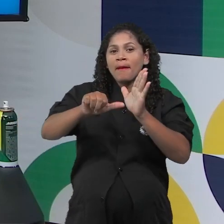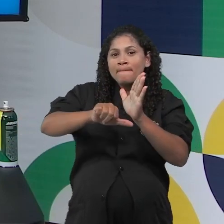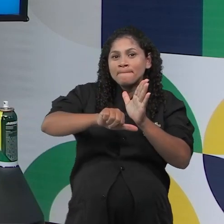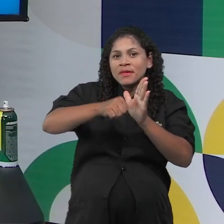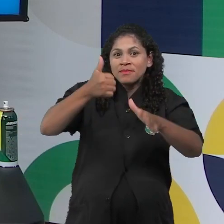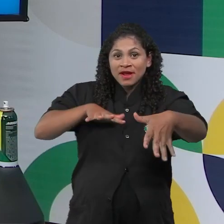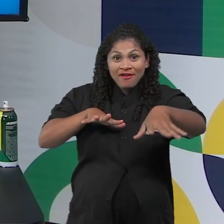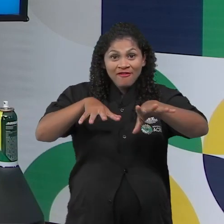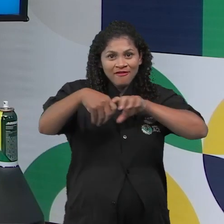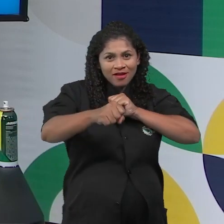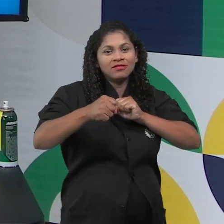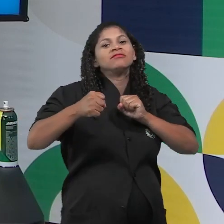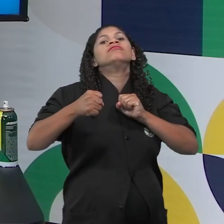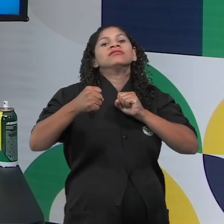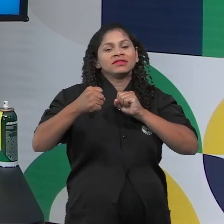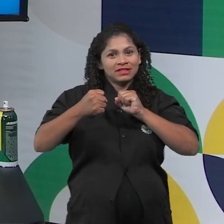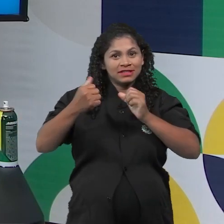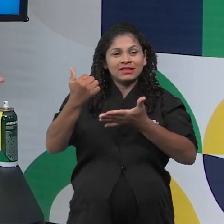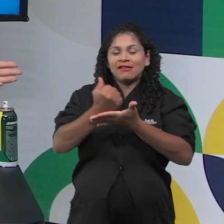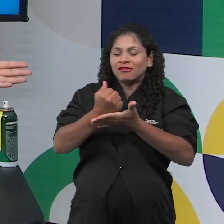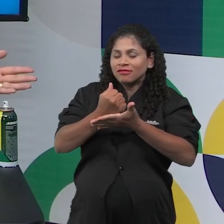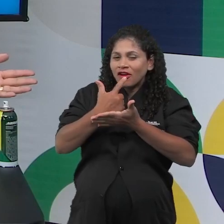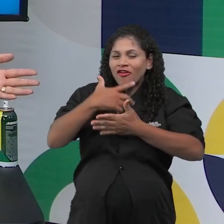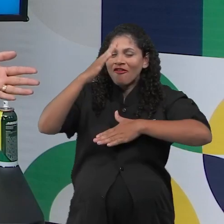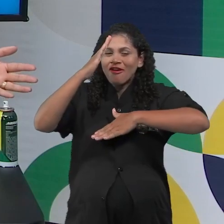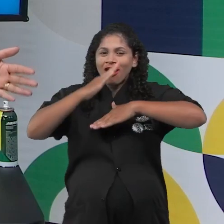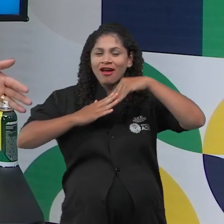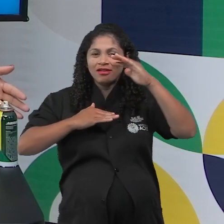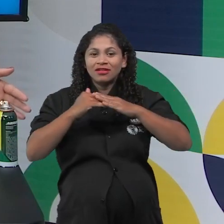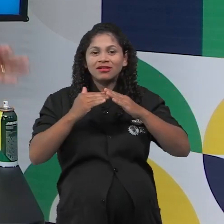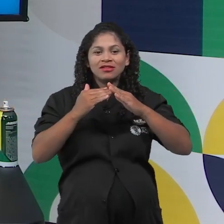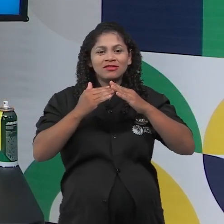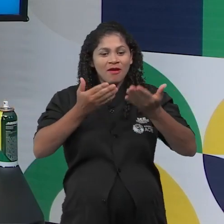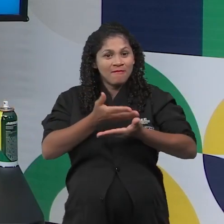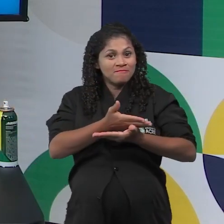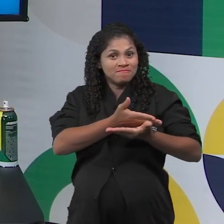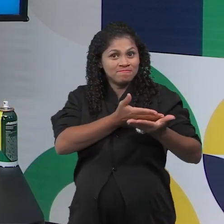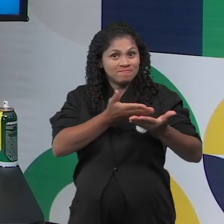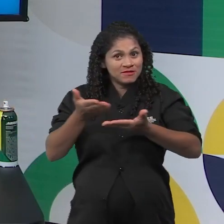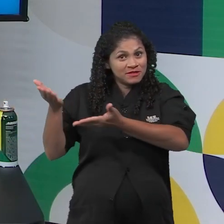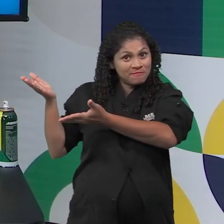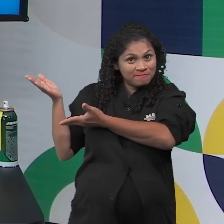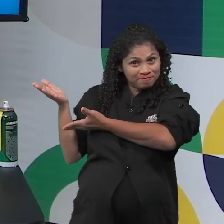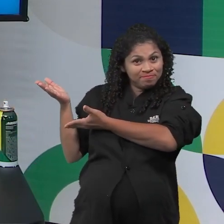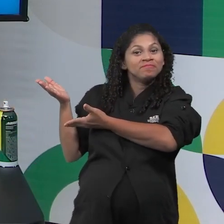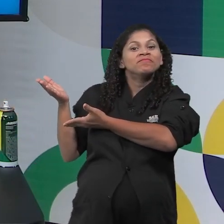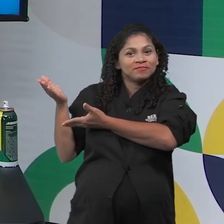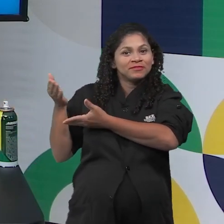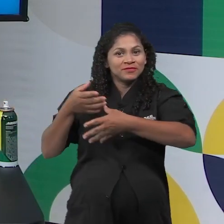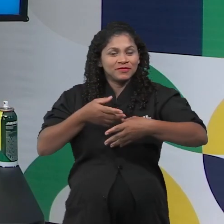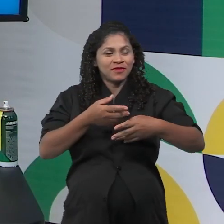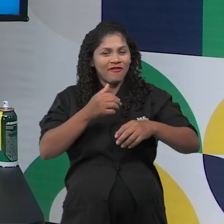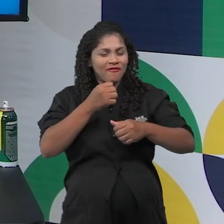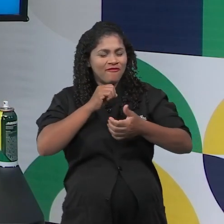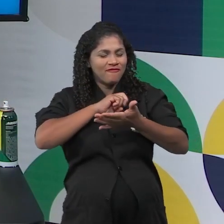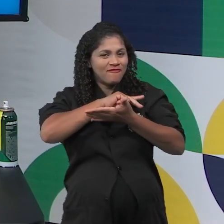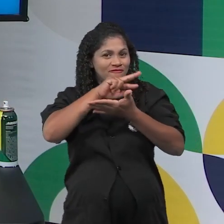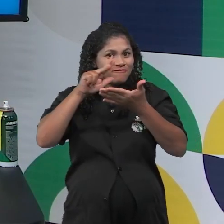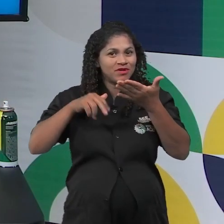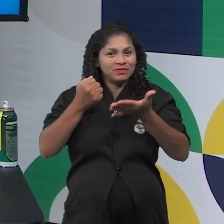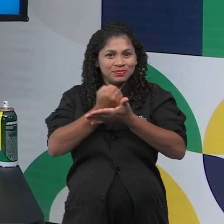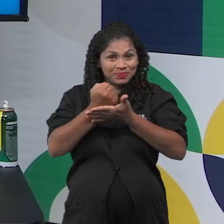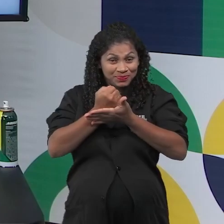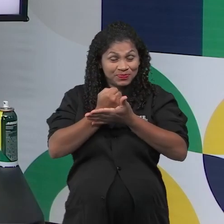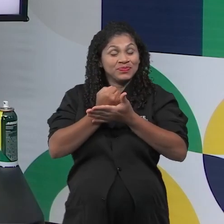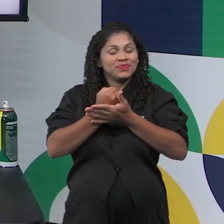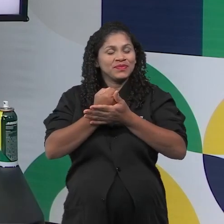é em farmácia, né? Eu sou farmacêutica e trouxe aqui, a minha mini farmácia para a gente falar sobre esse tema. Então, para começar, a gente